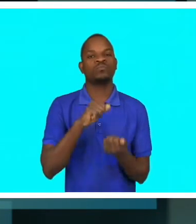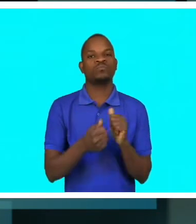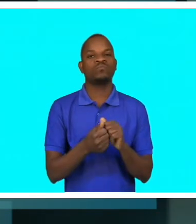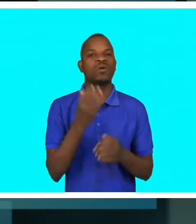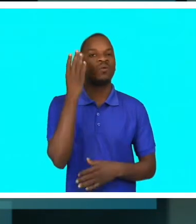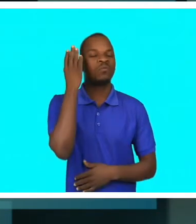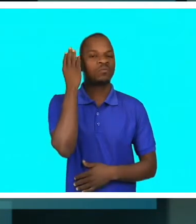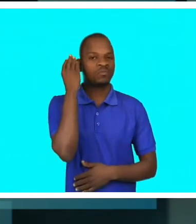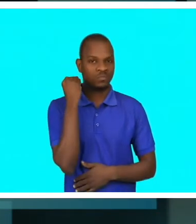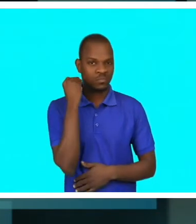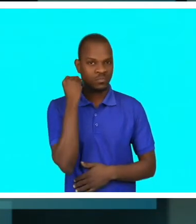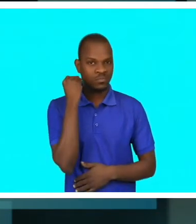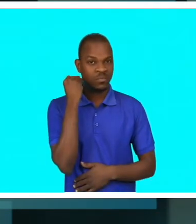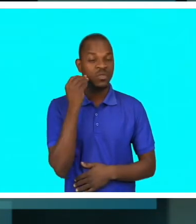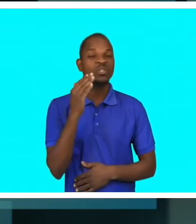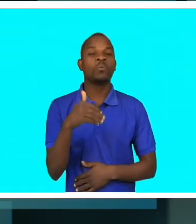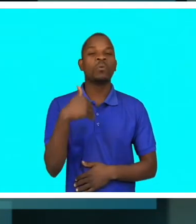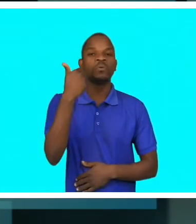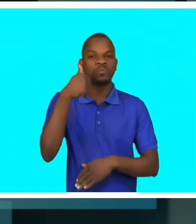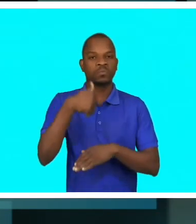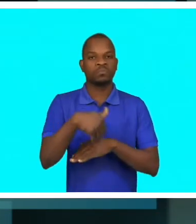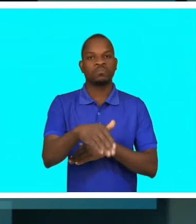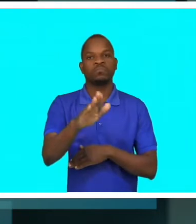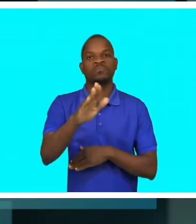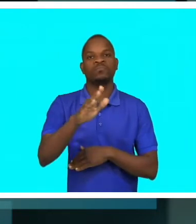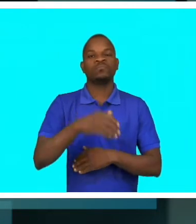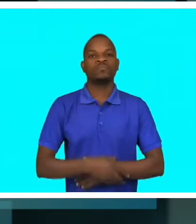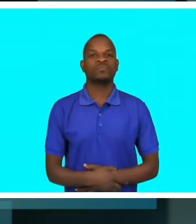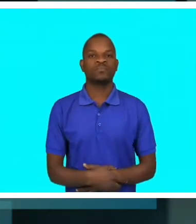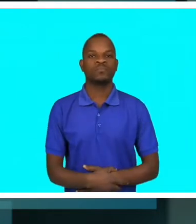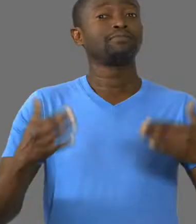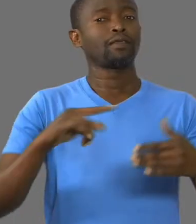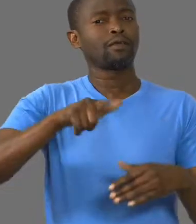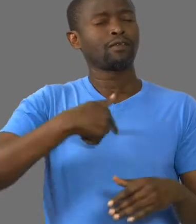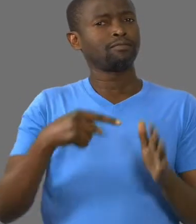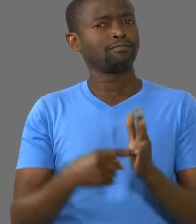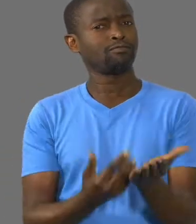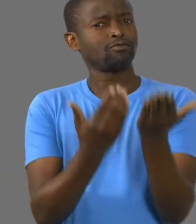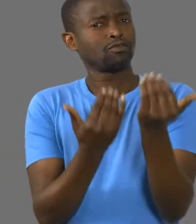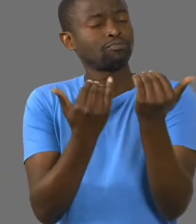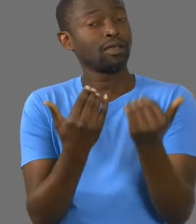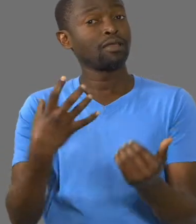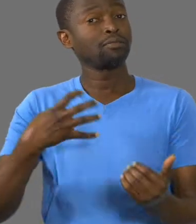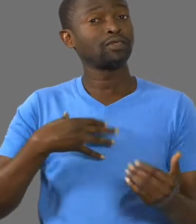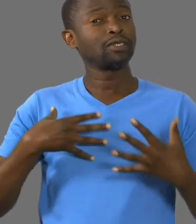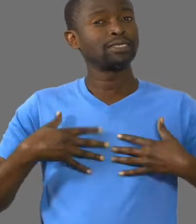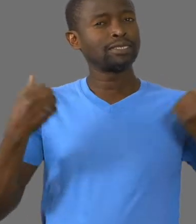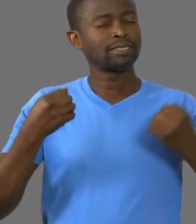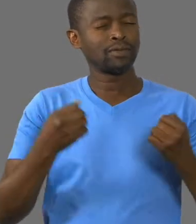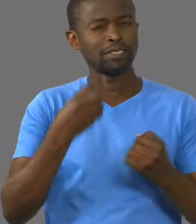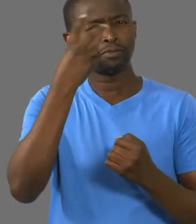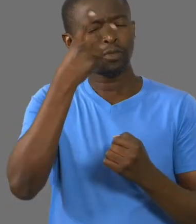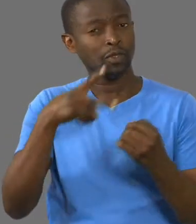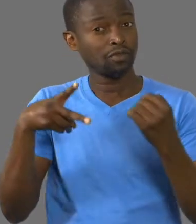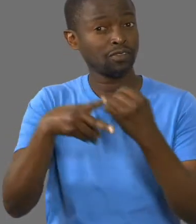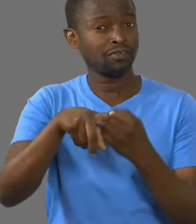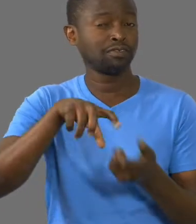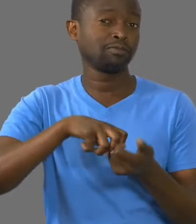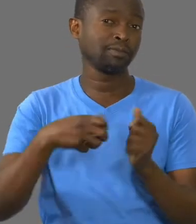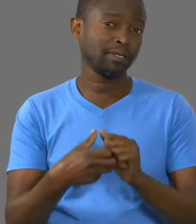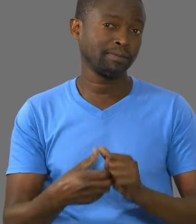crescer com uma complicação da surdez, essa complicação ser para toda a vida. Esperamos que o Ministério da Saúde encontre uma